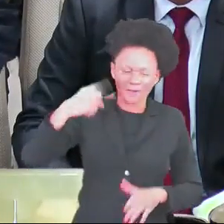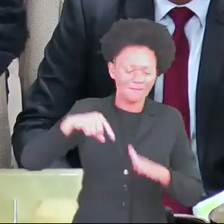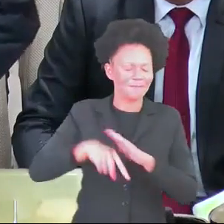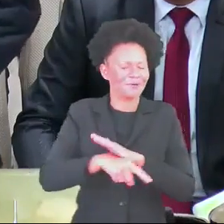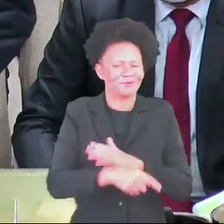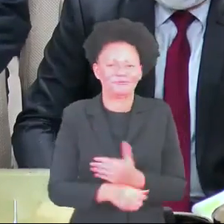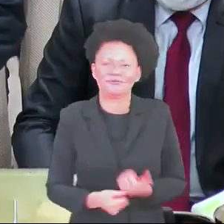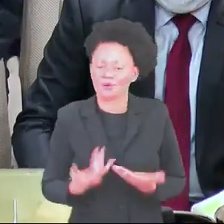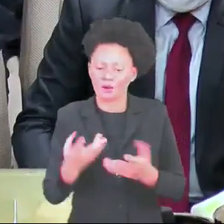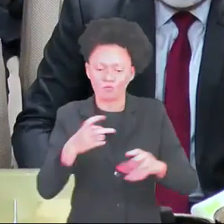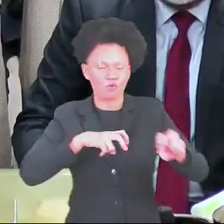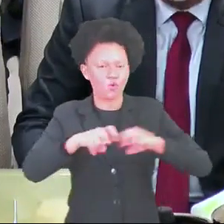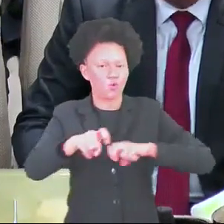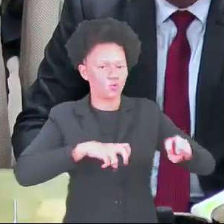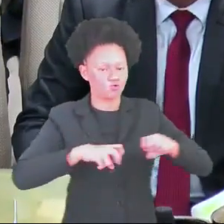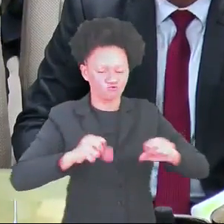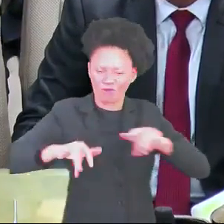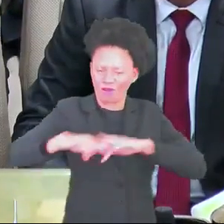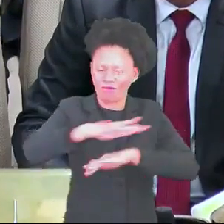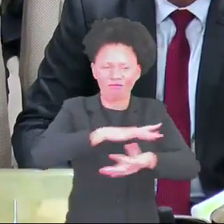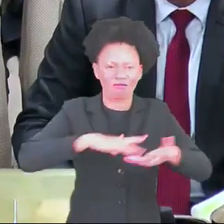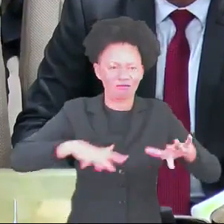para realizar.